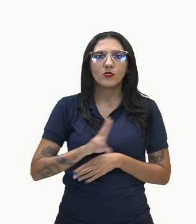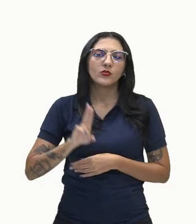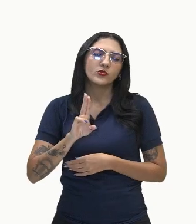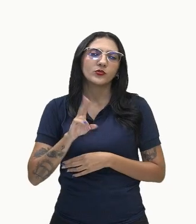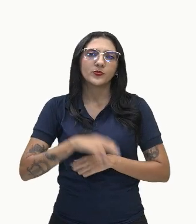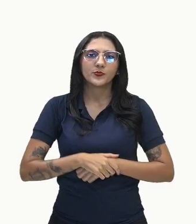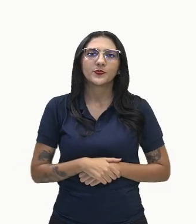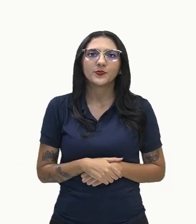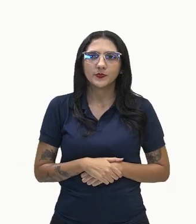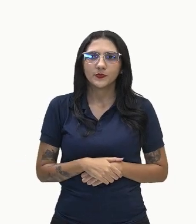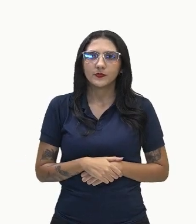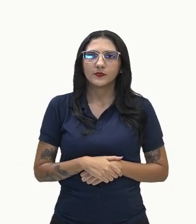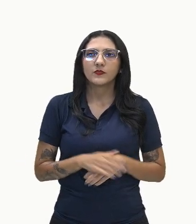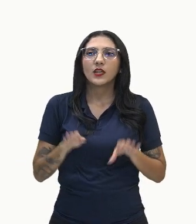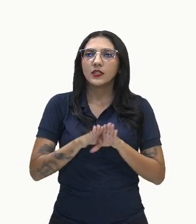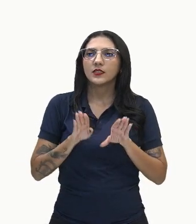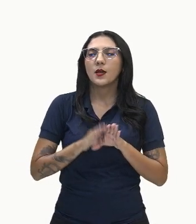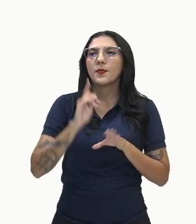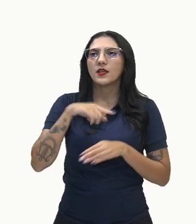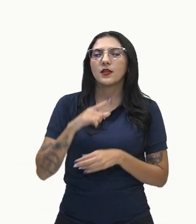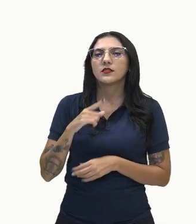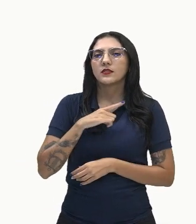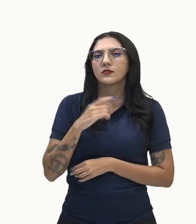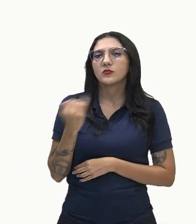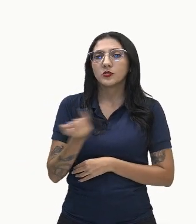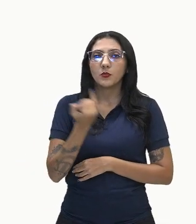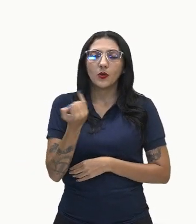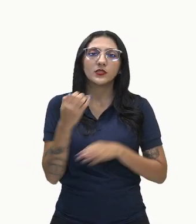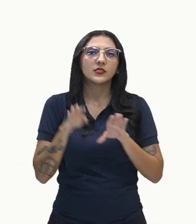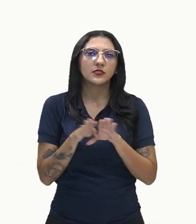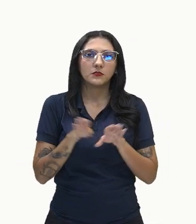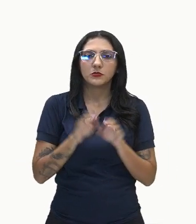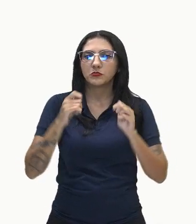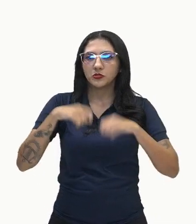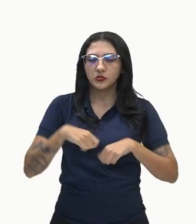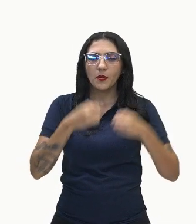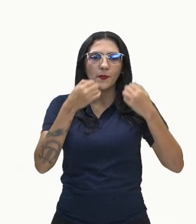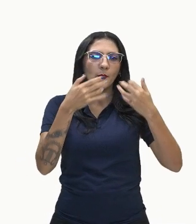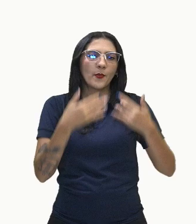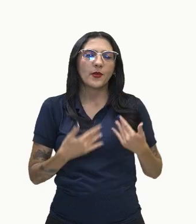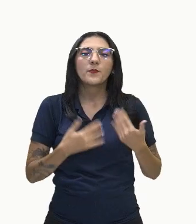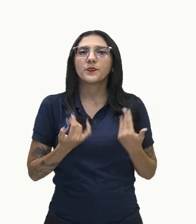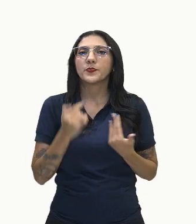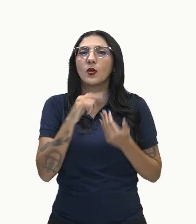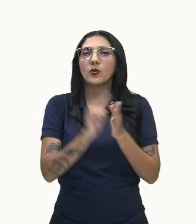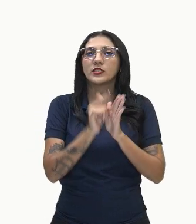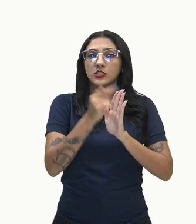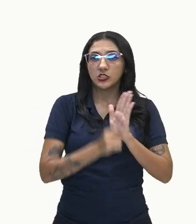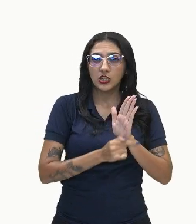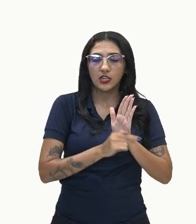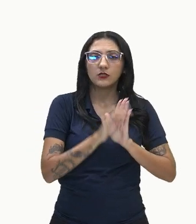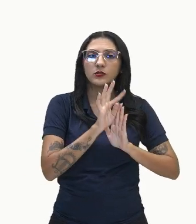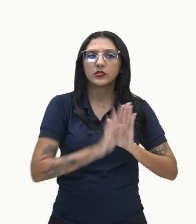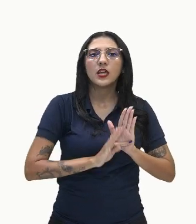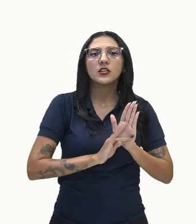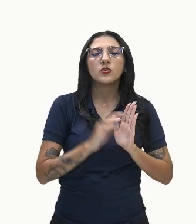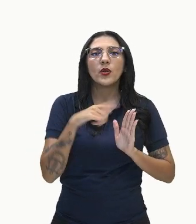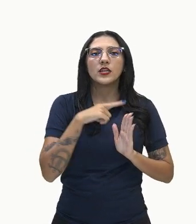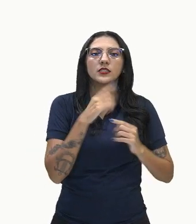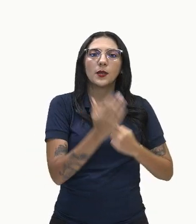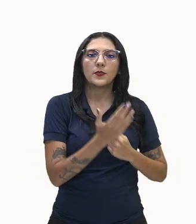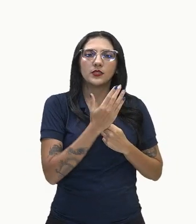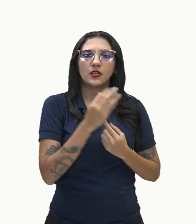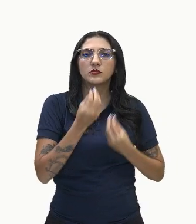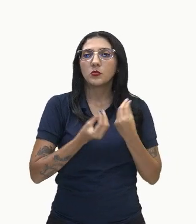uso. Isso é importante, então, que você entenda que os gêneros textuais, eles se